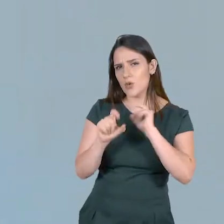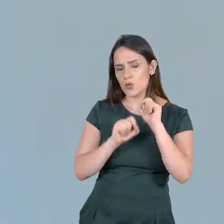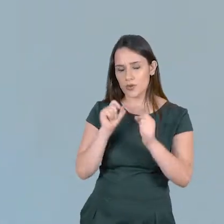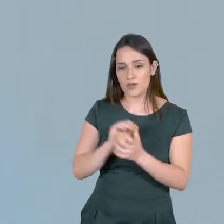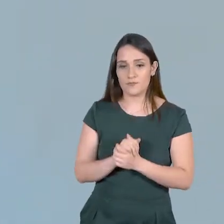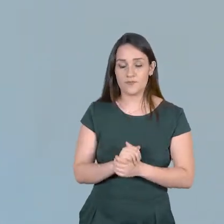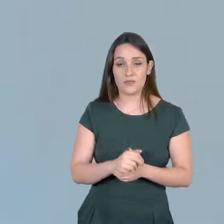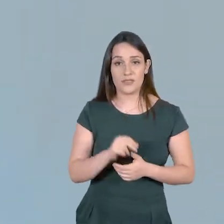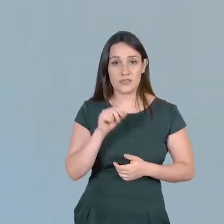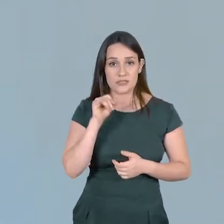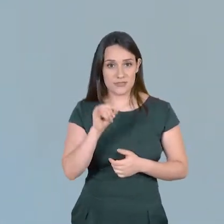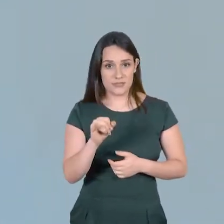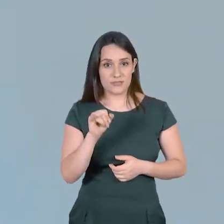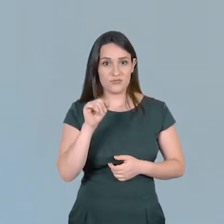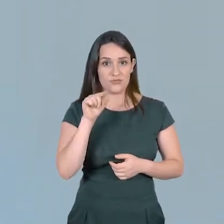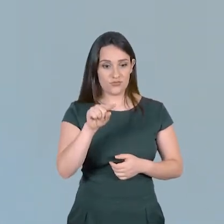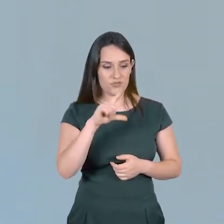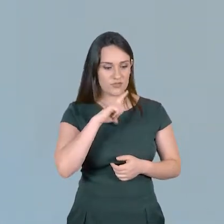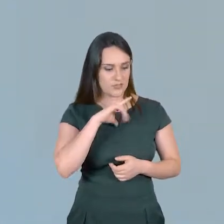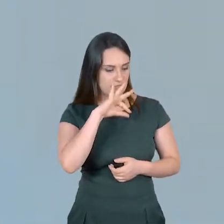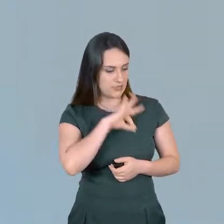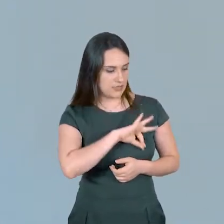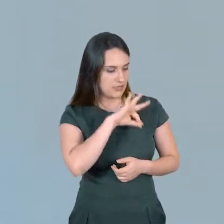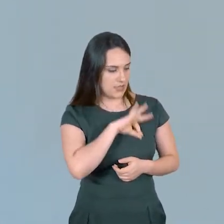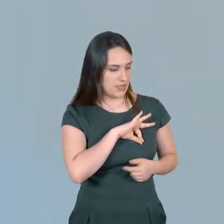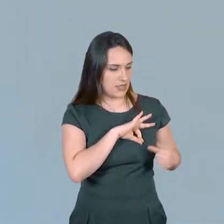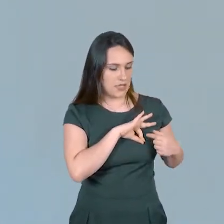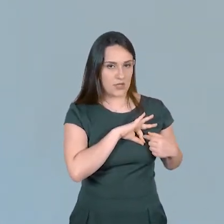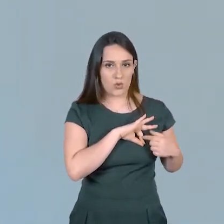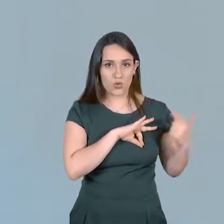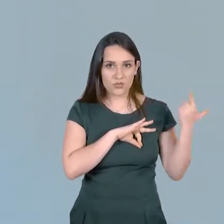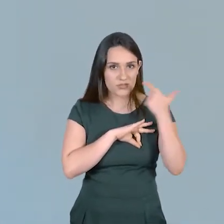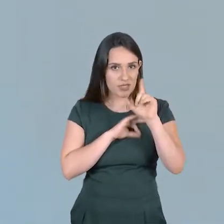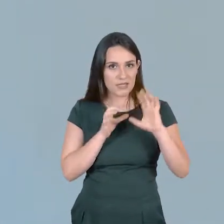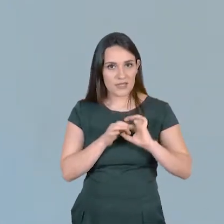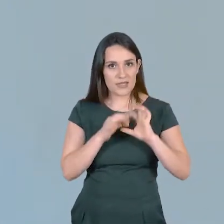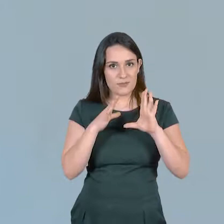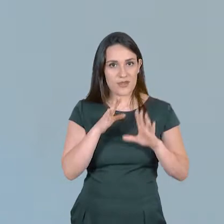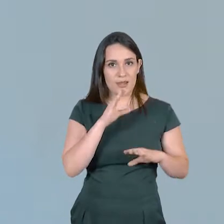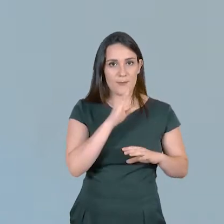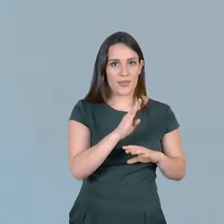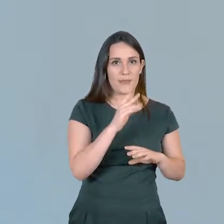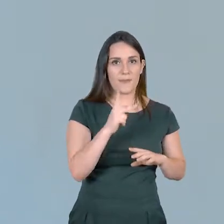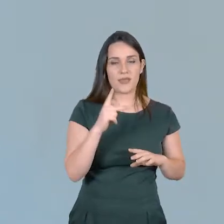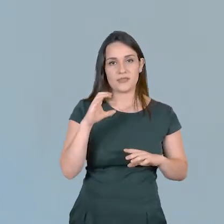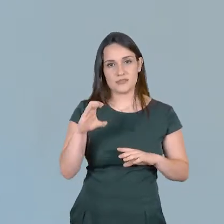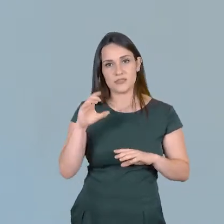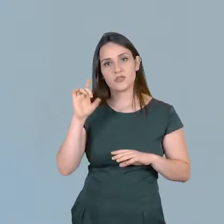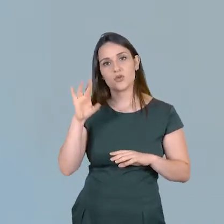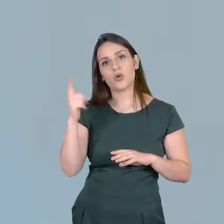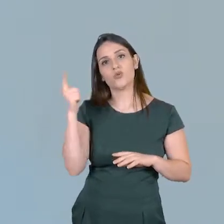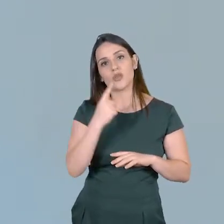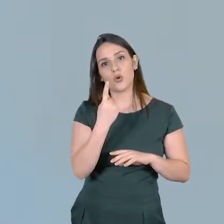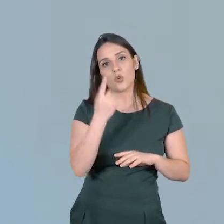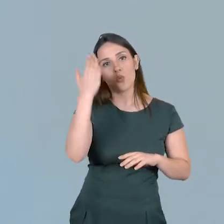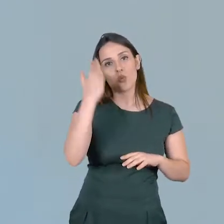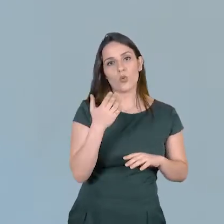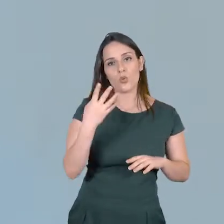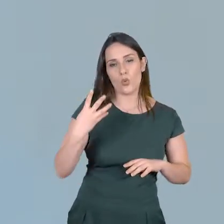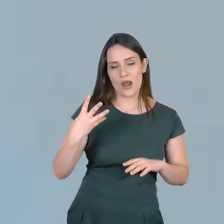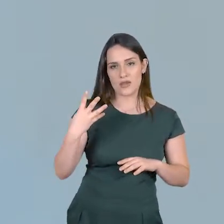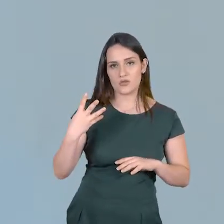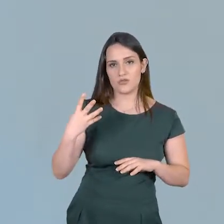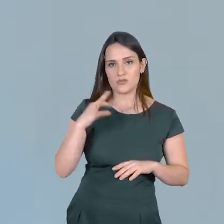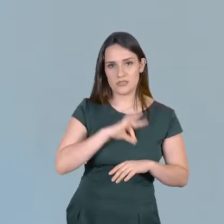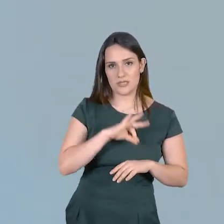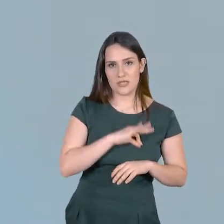de renda para conceder o BPC, será de 1/4 do salário mínimo, que é R$250. Hoje não está